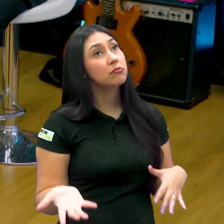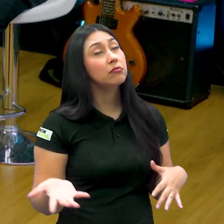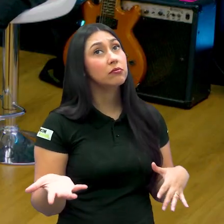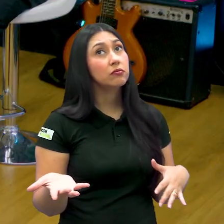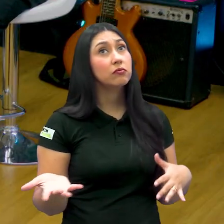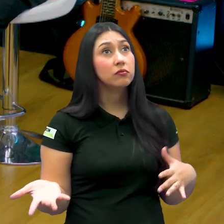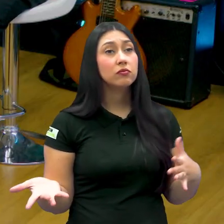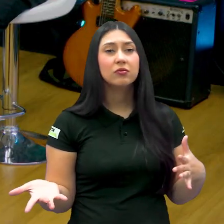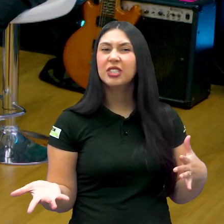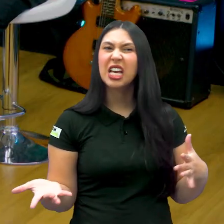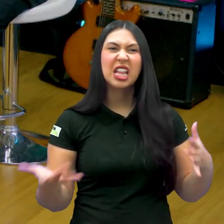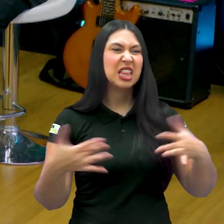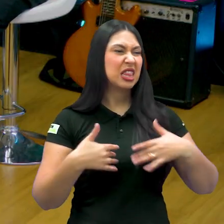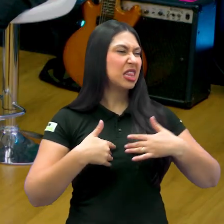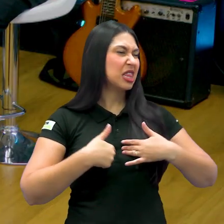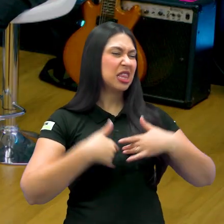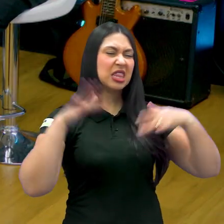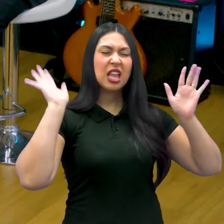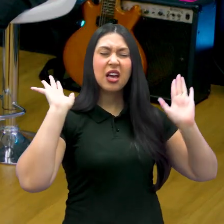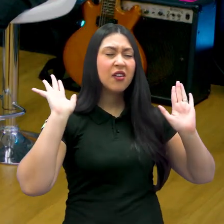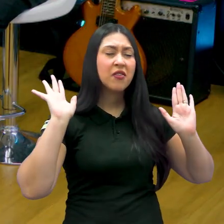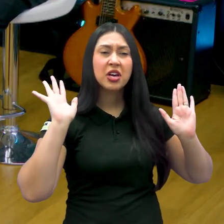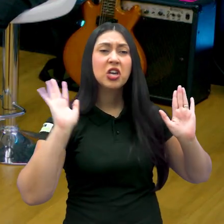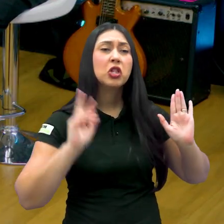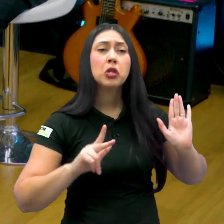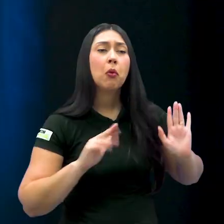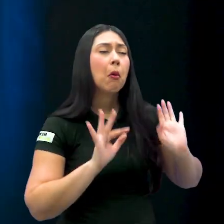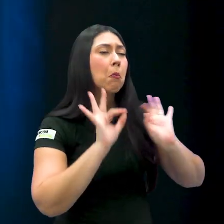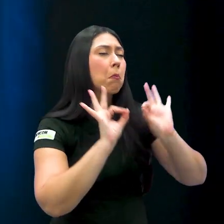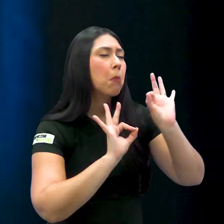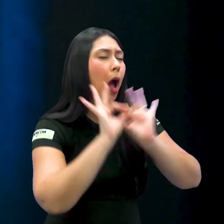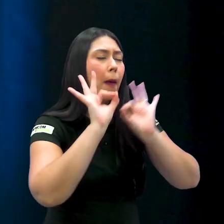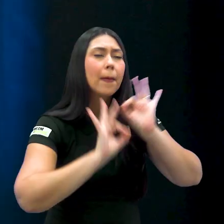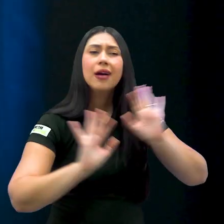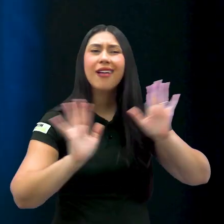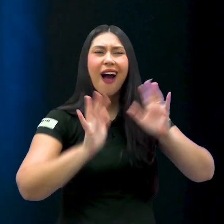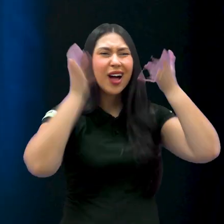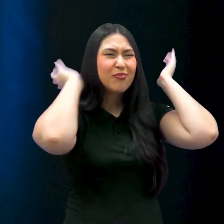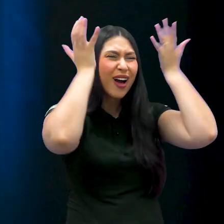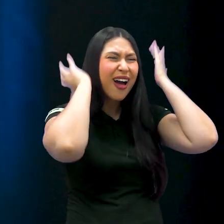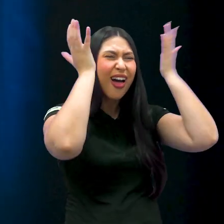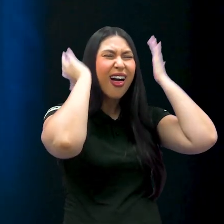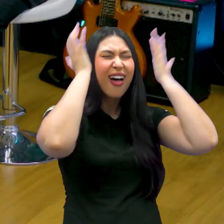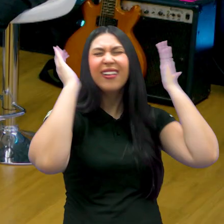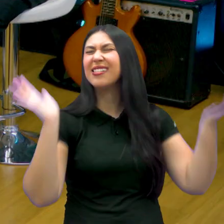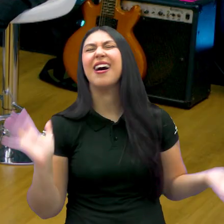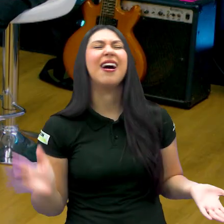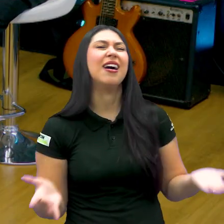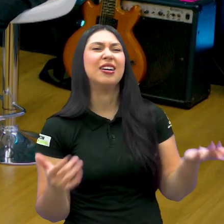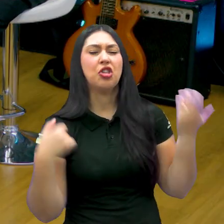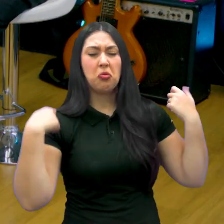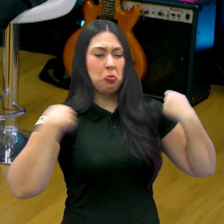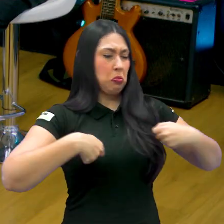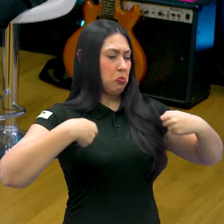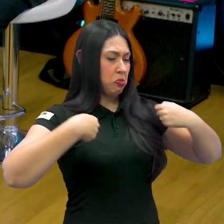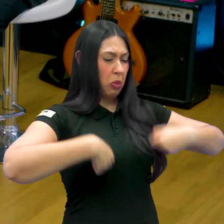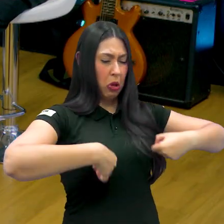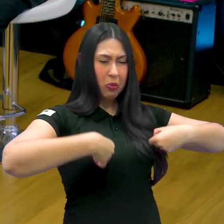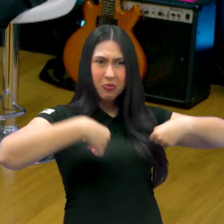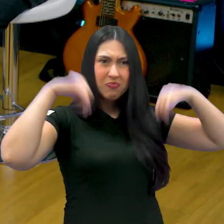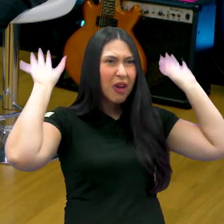guitarra, eu via assim... É aquele despojamento, né? Acho que anos 90 é muito despojado e tal. O cabelo